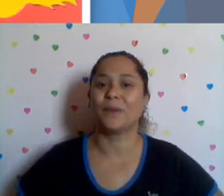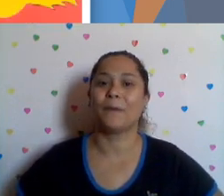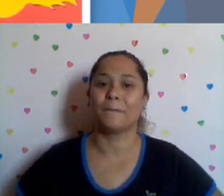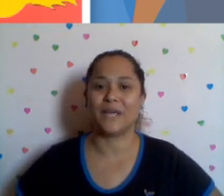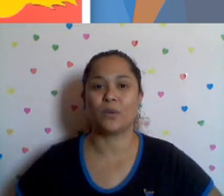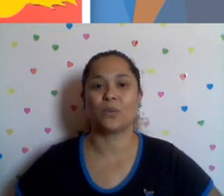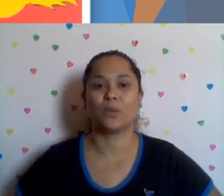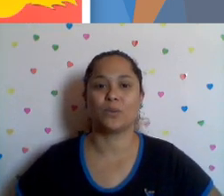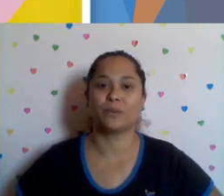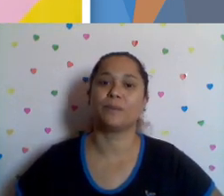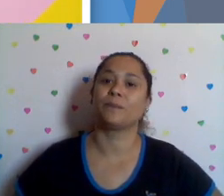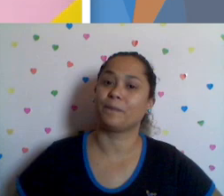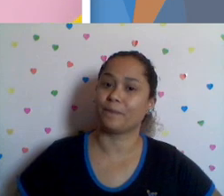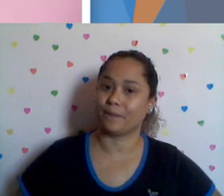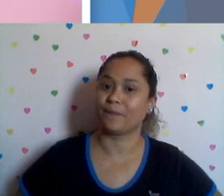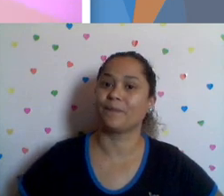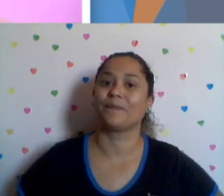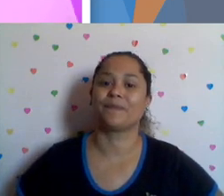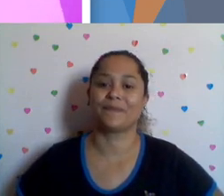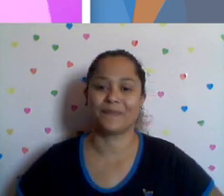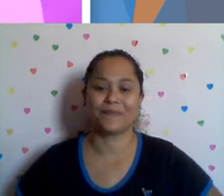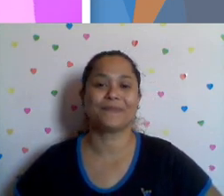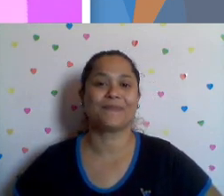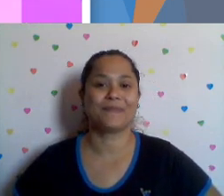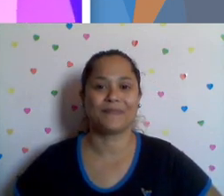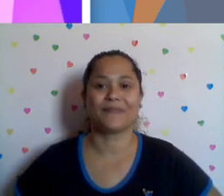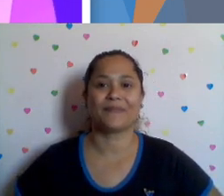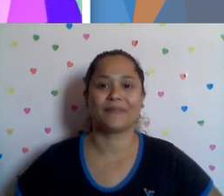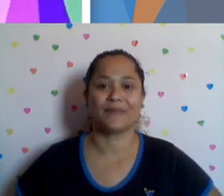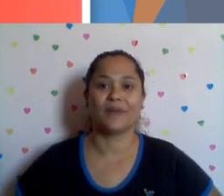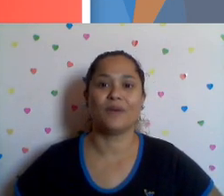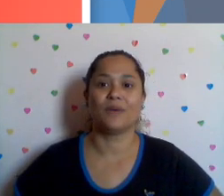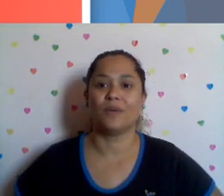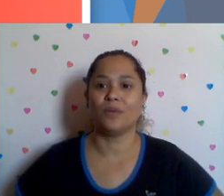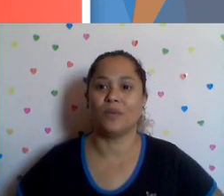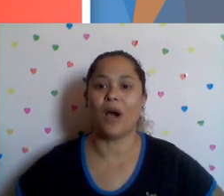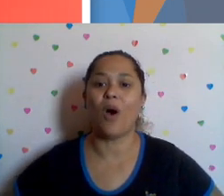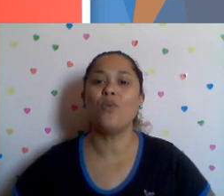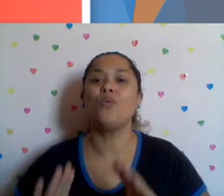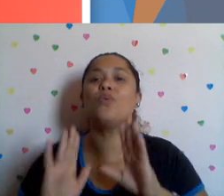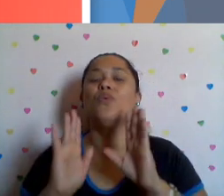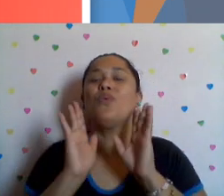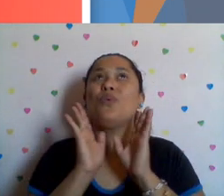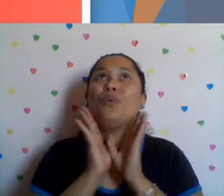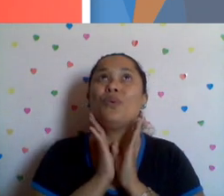piu, piu. Agora imita o lobo. Au!